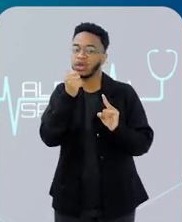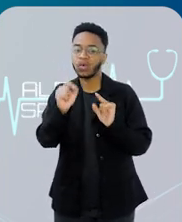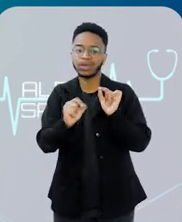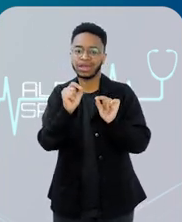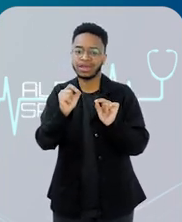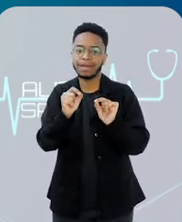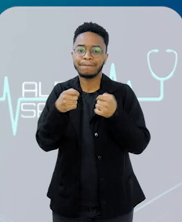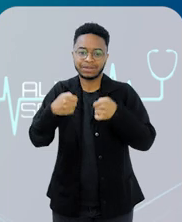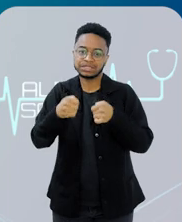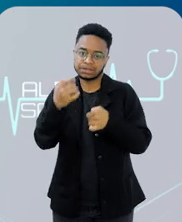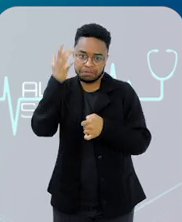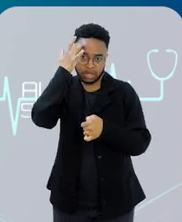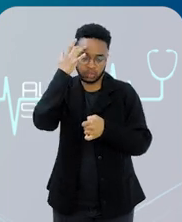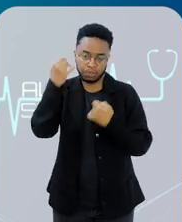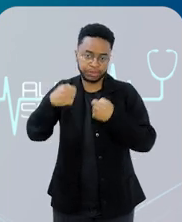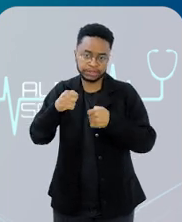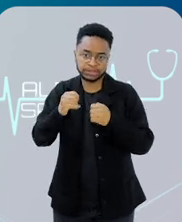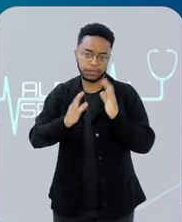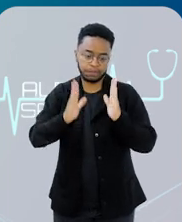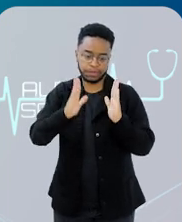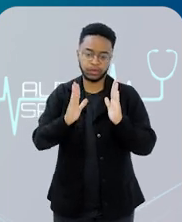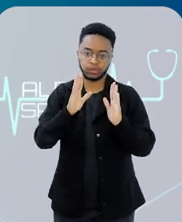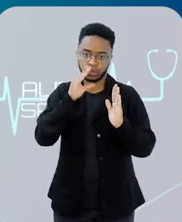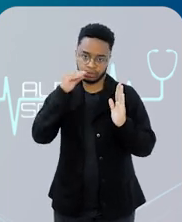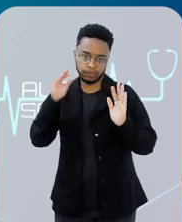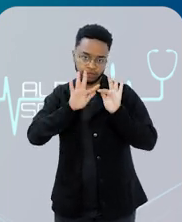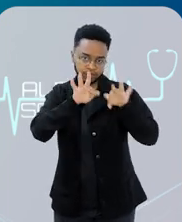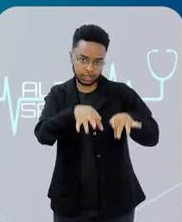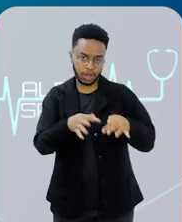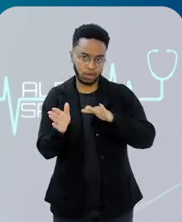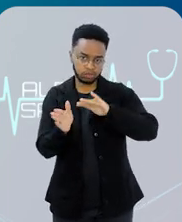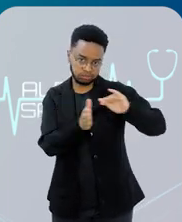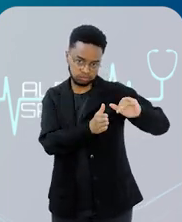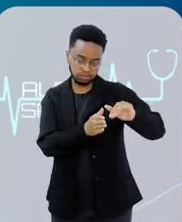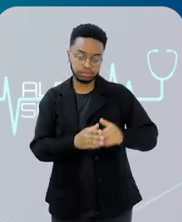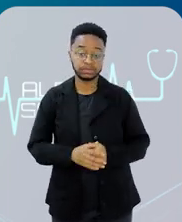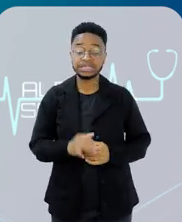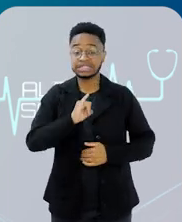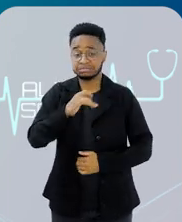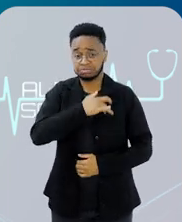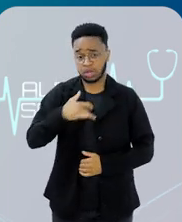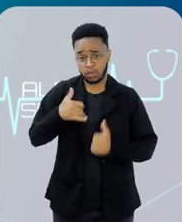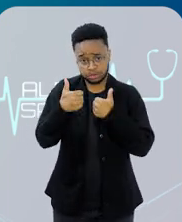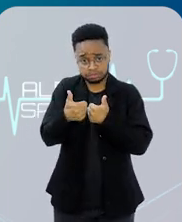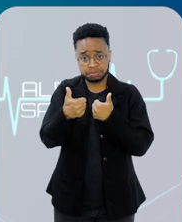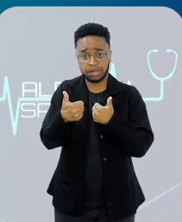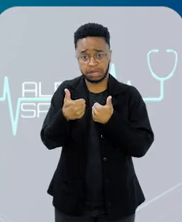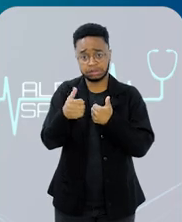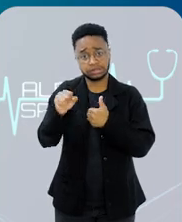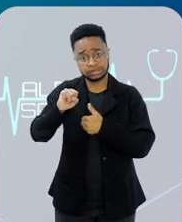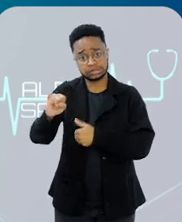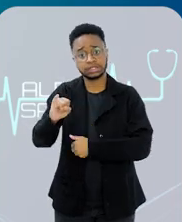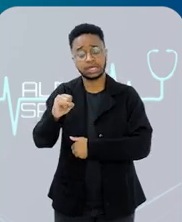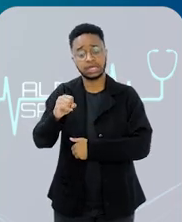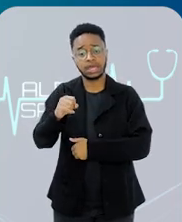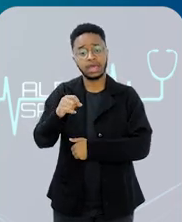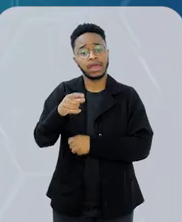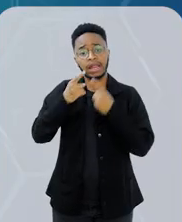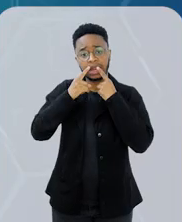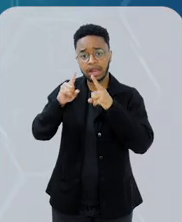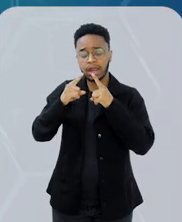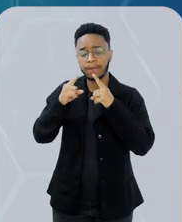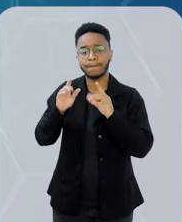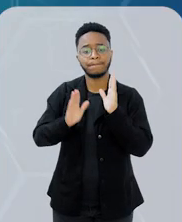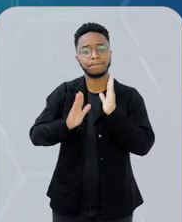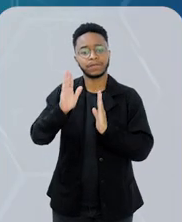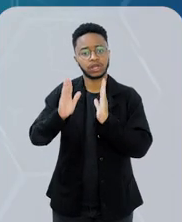ideal é essa maturação, né? E paciente estando bem de saúde, se ela vir a ter essas queixas